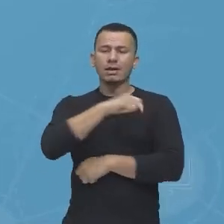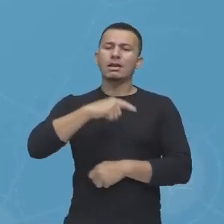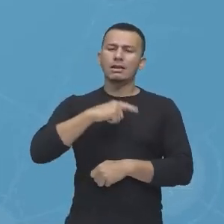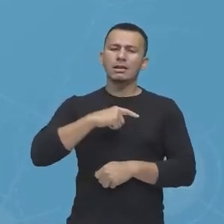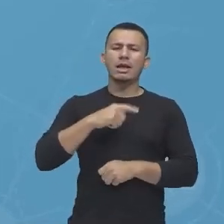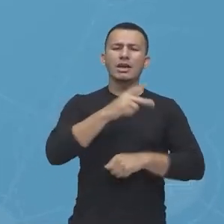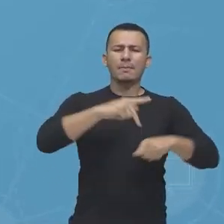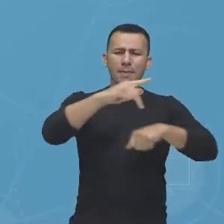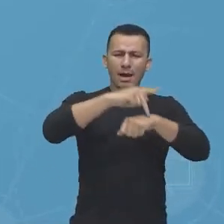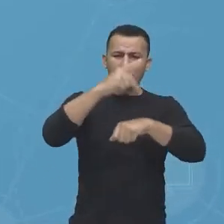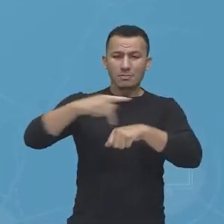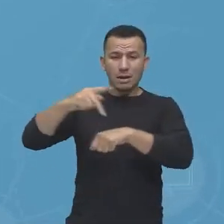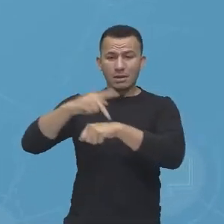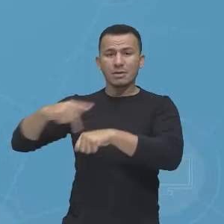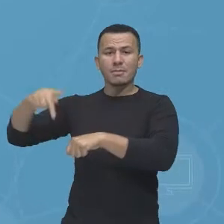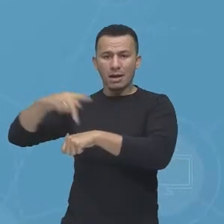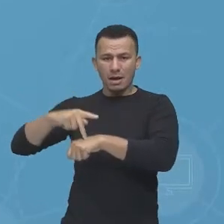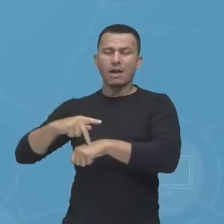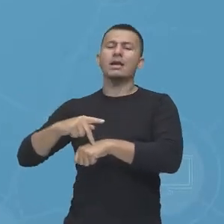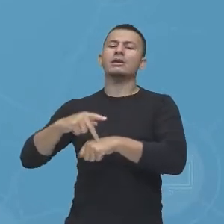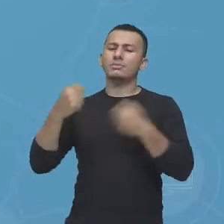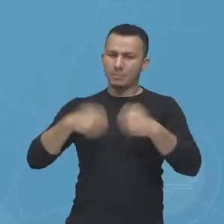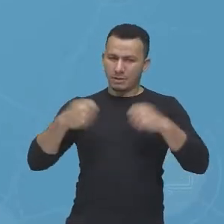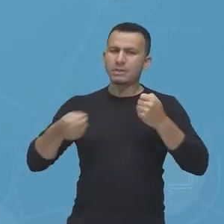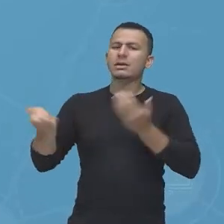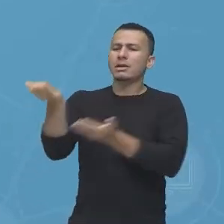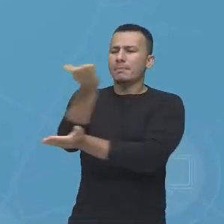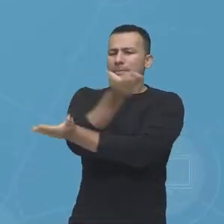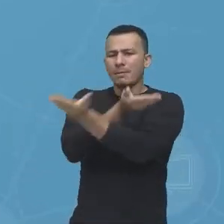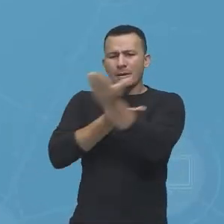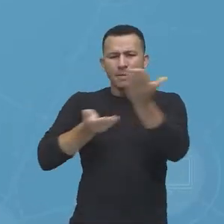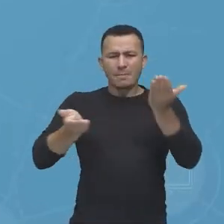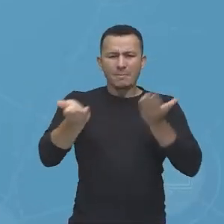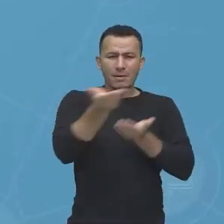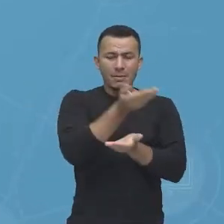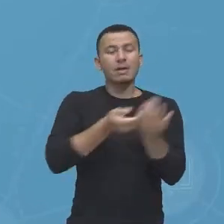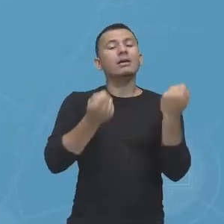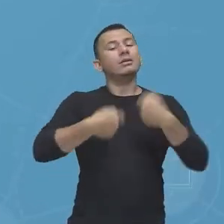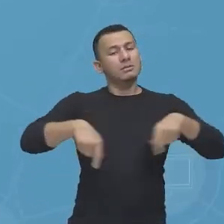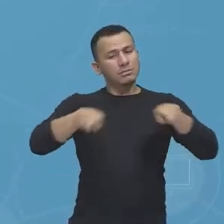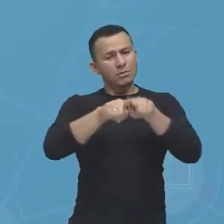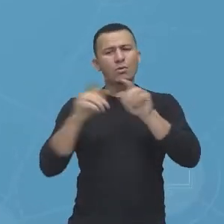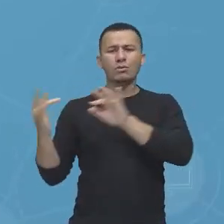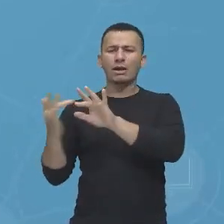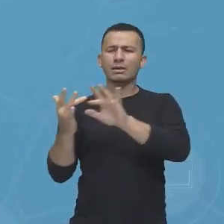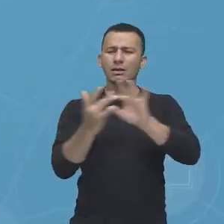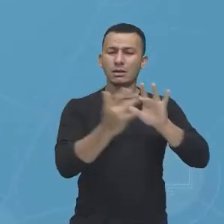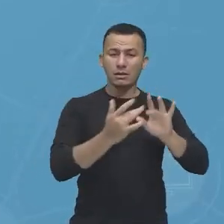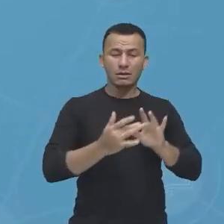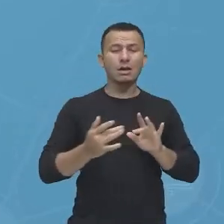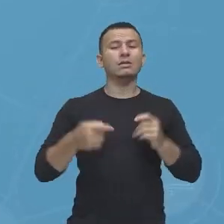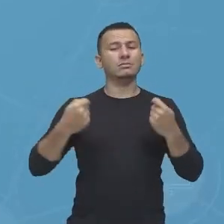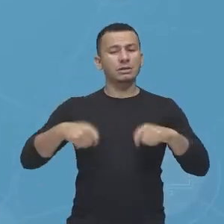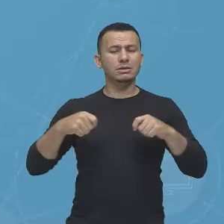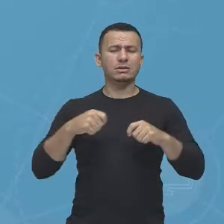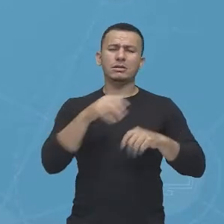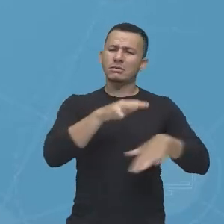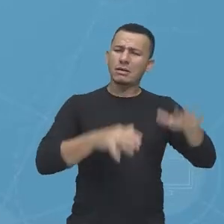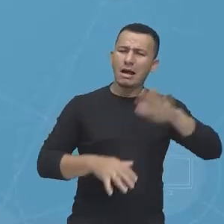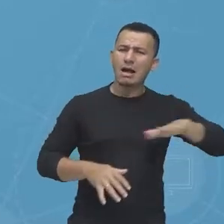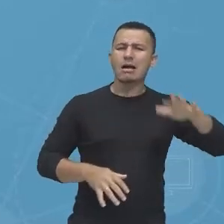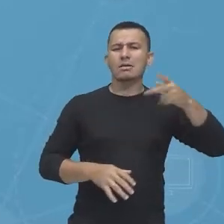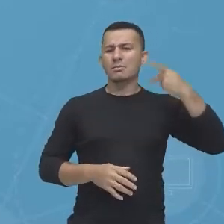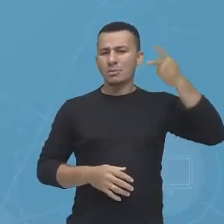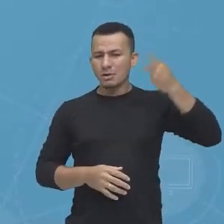os países precisam ter ali, né? Uma relação entre eles, precisam ter ali contatos, tanto políticos